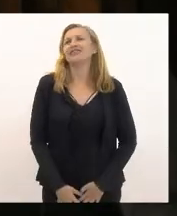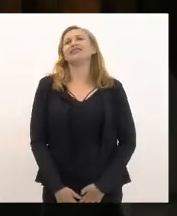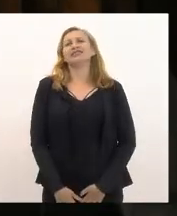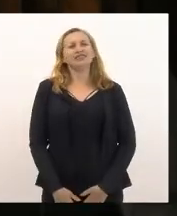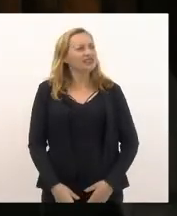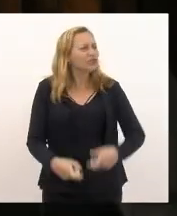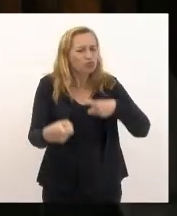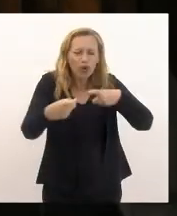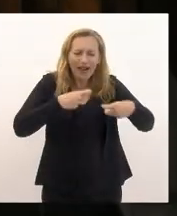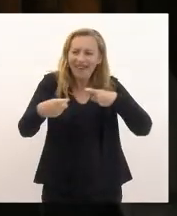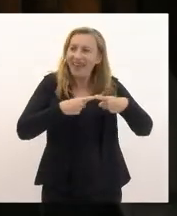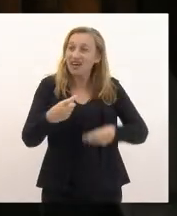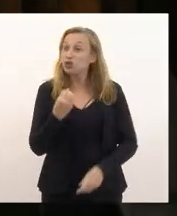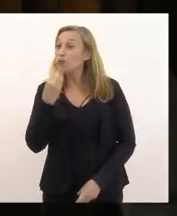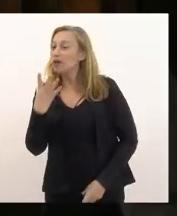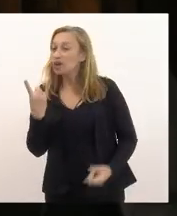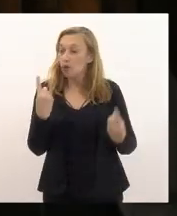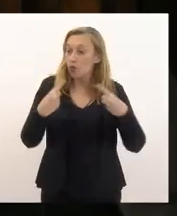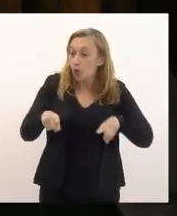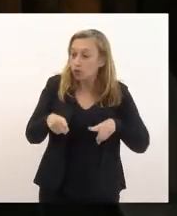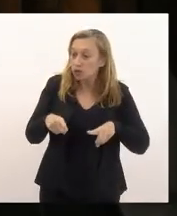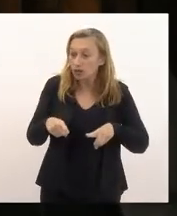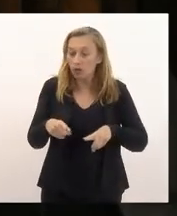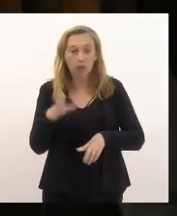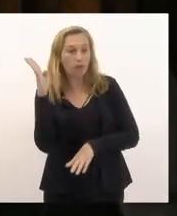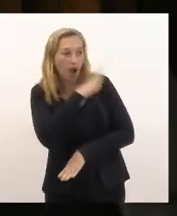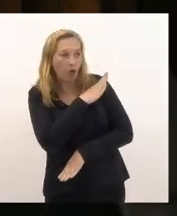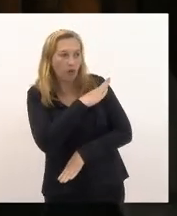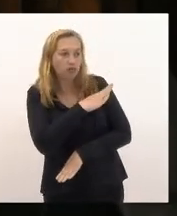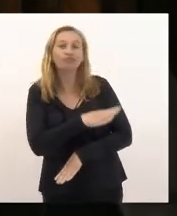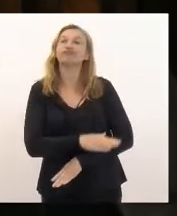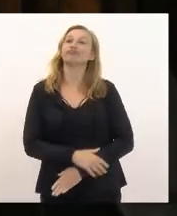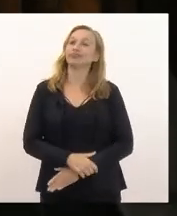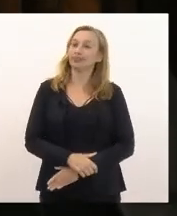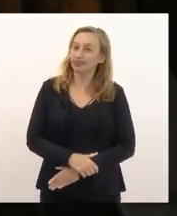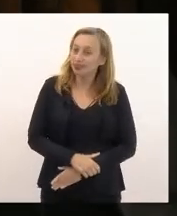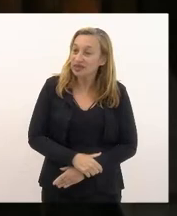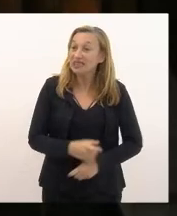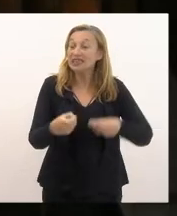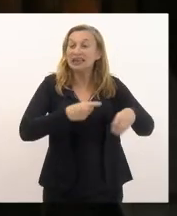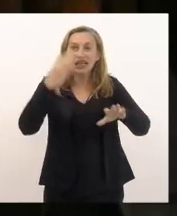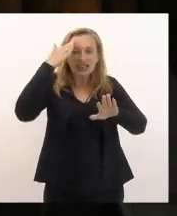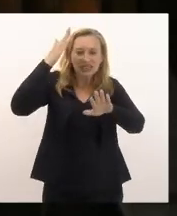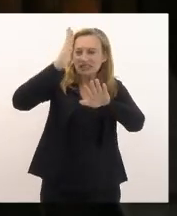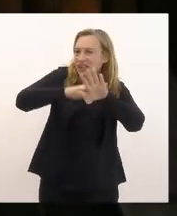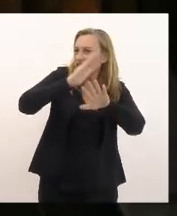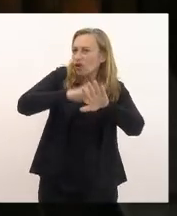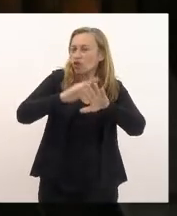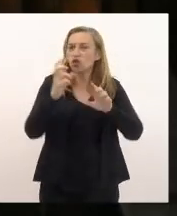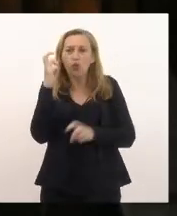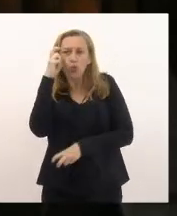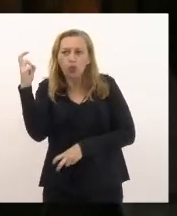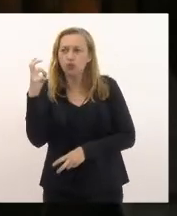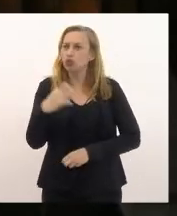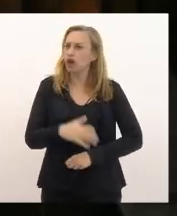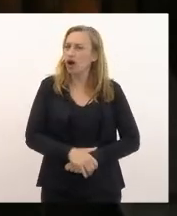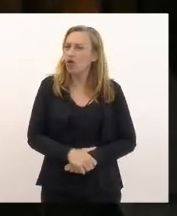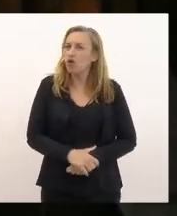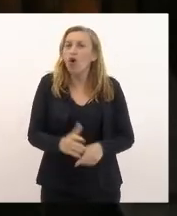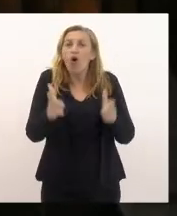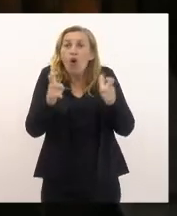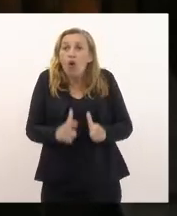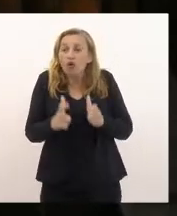Estamos numa guerra do bem contra o mal. Estamos numa guerra ideológica, uma guerra cultural,